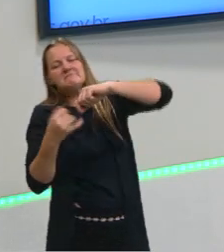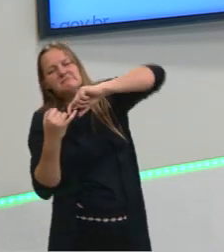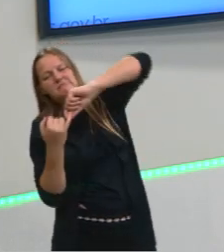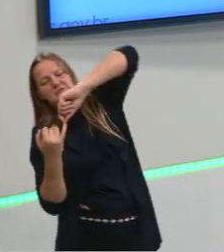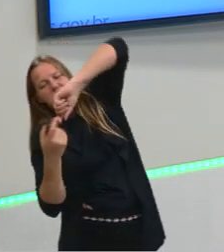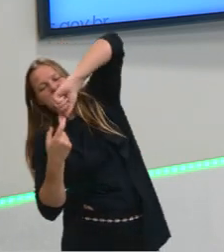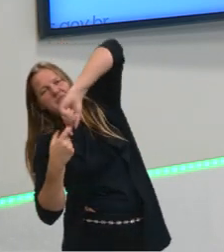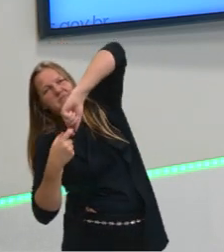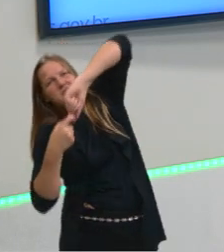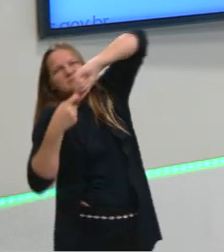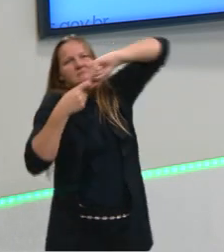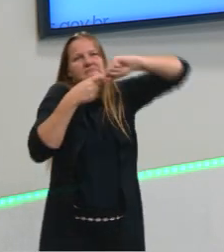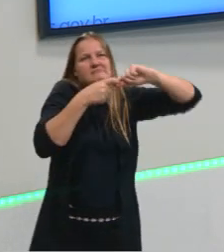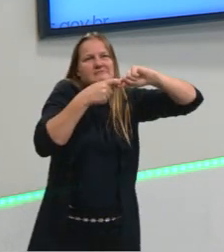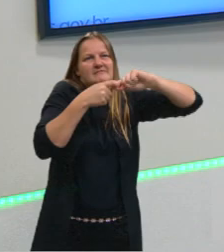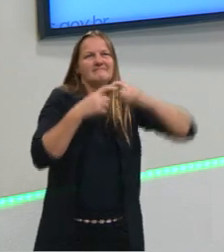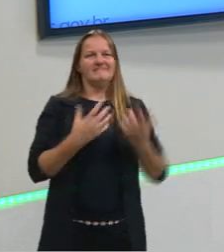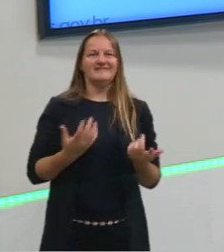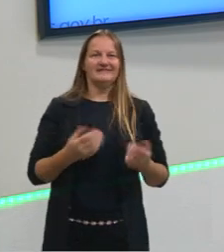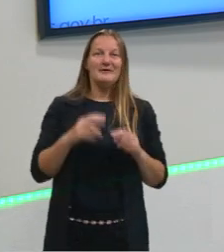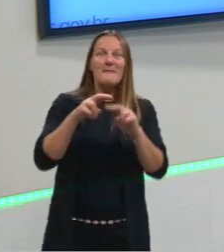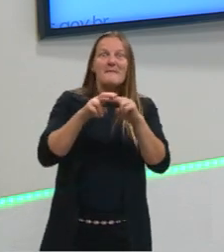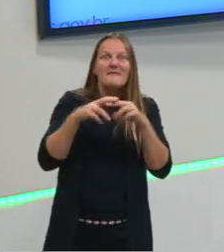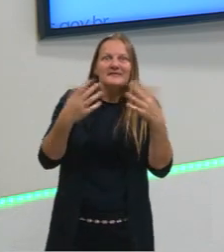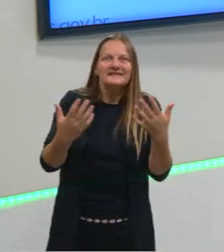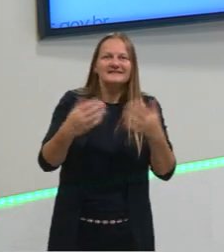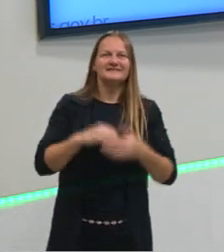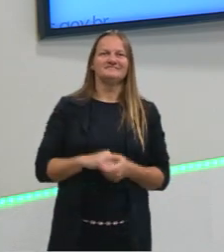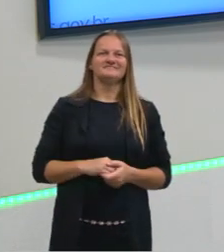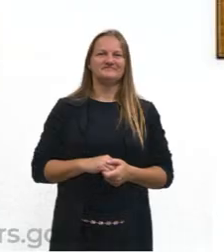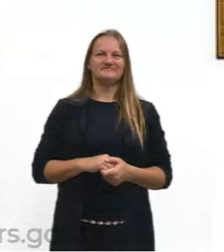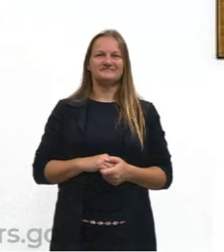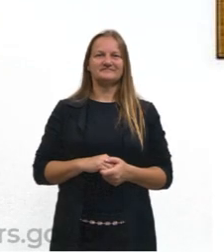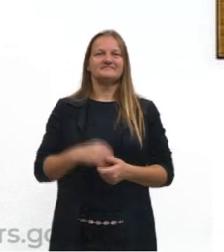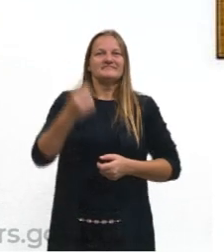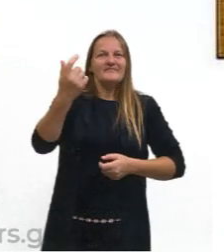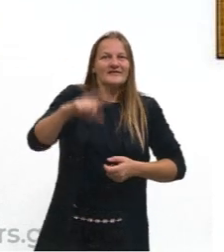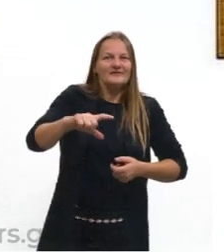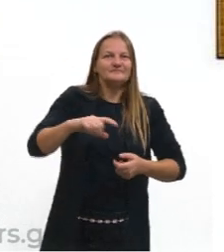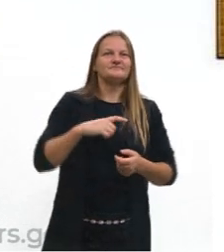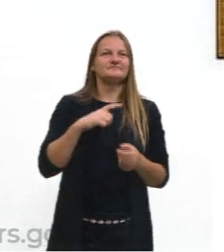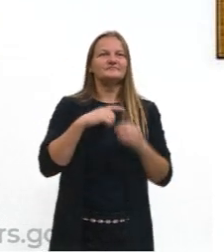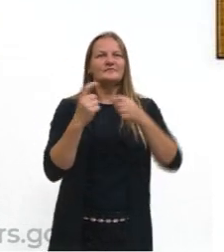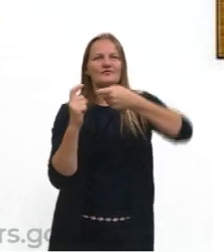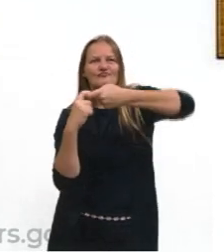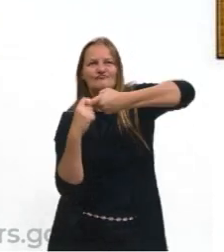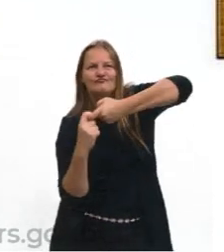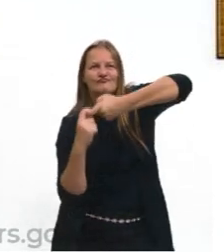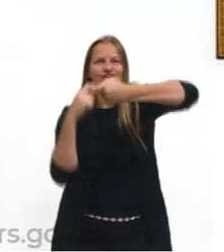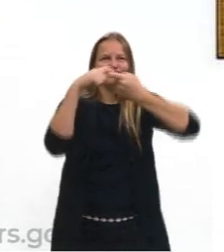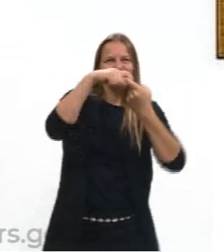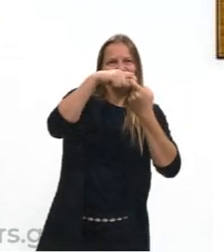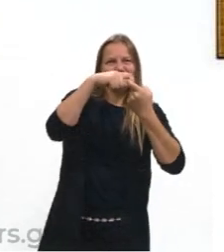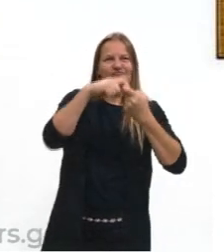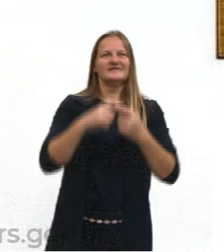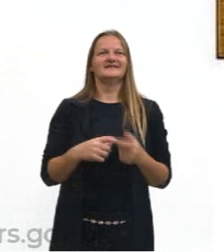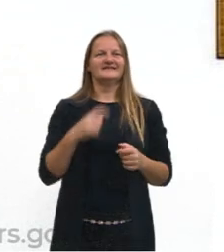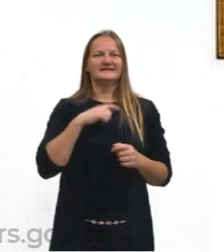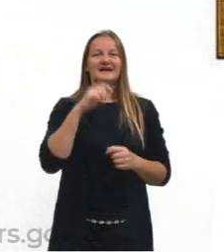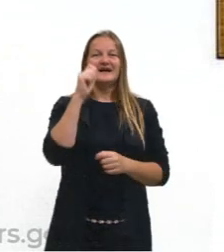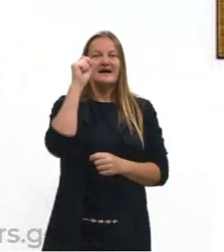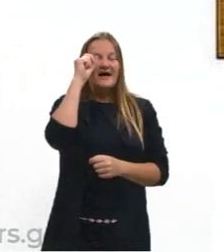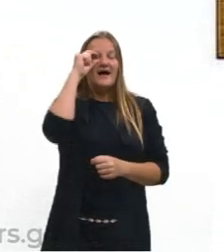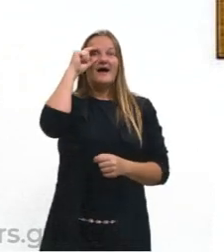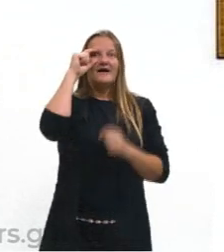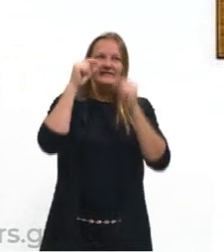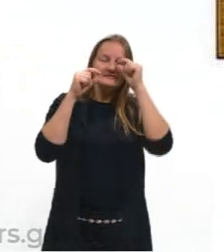não cair na nessa mesmo então ali de novo a polissemia da palavra acordar